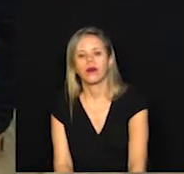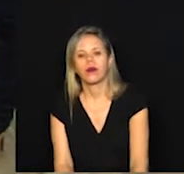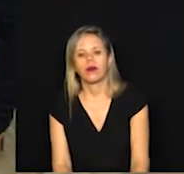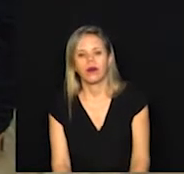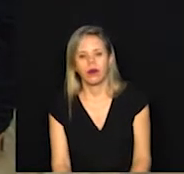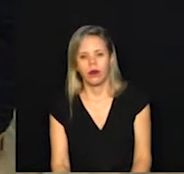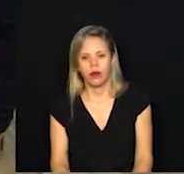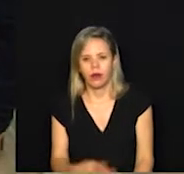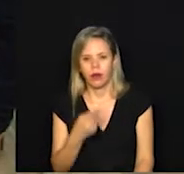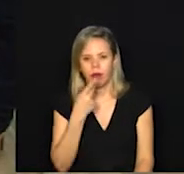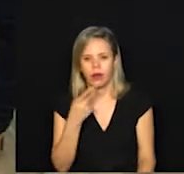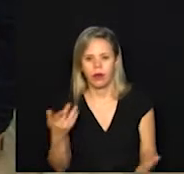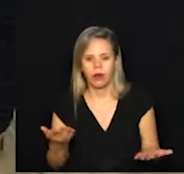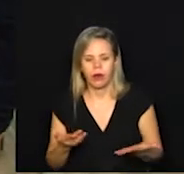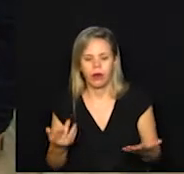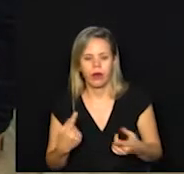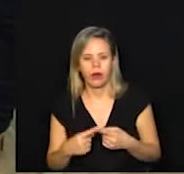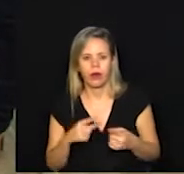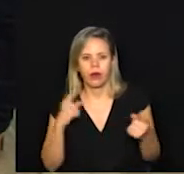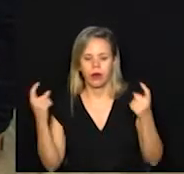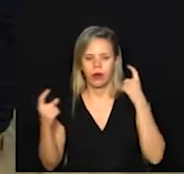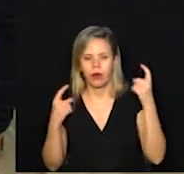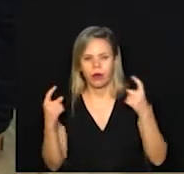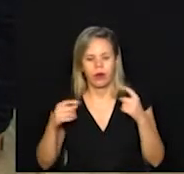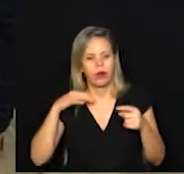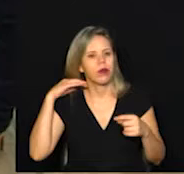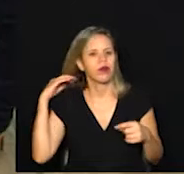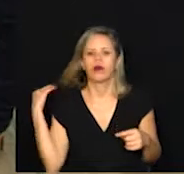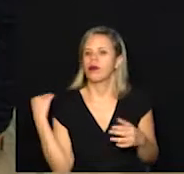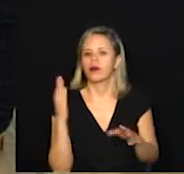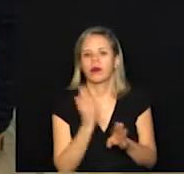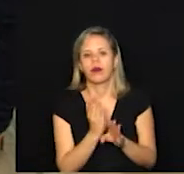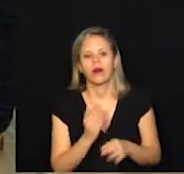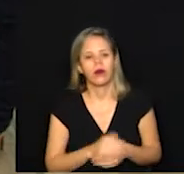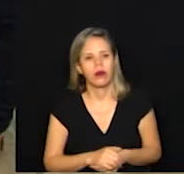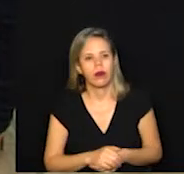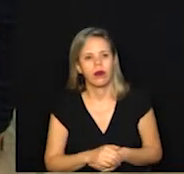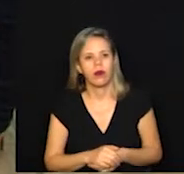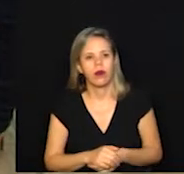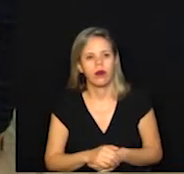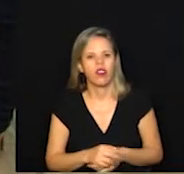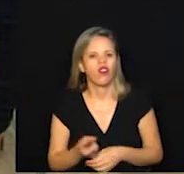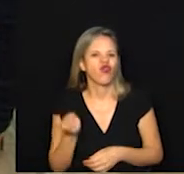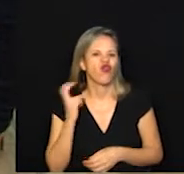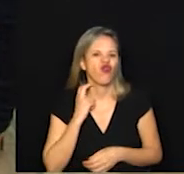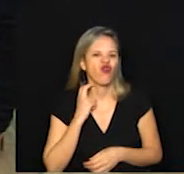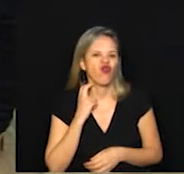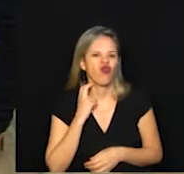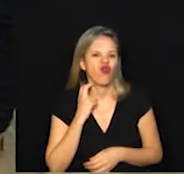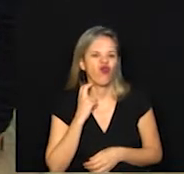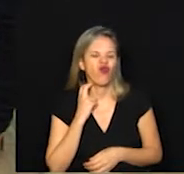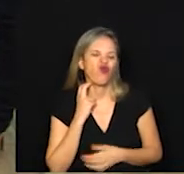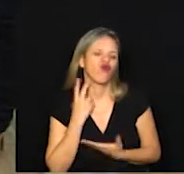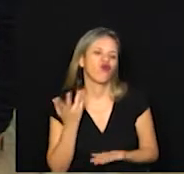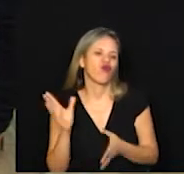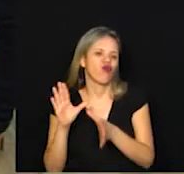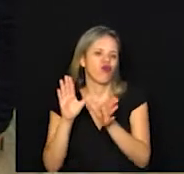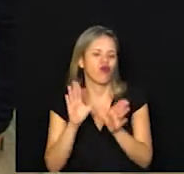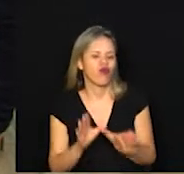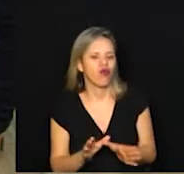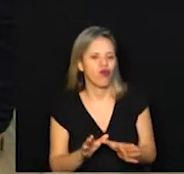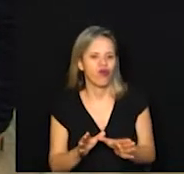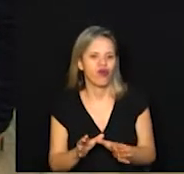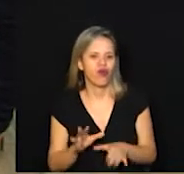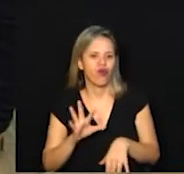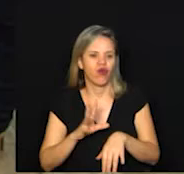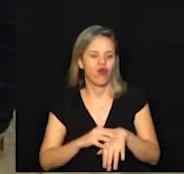Minabreu, vamos falar um pouquinho agora porque tem preocupado, né? Foram achados mais morcegos com raiva, então a gente tem uma orientação aí